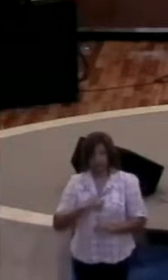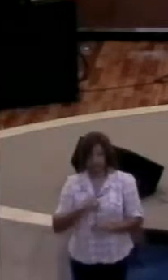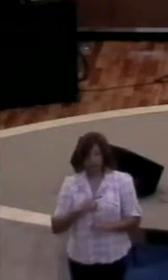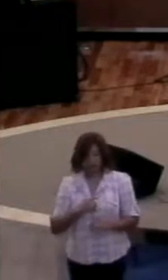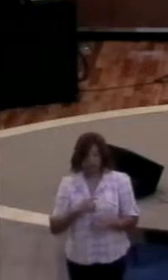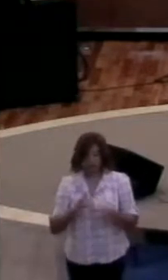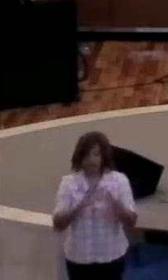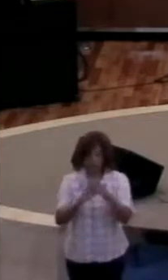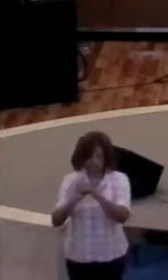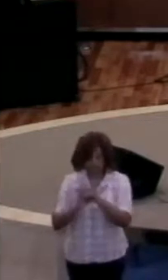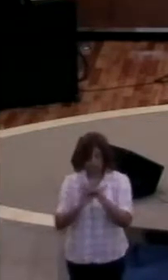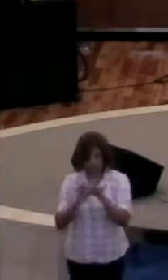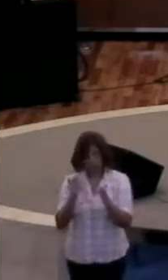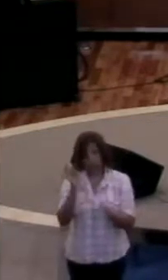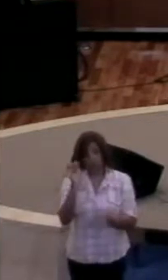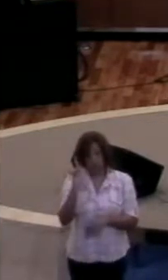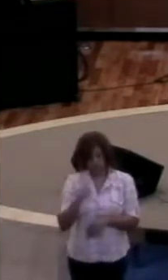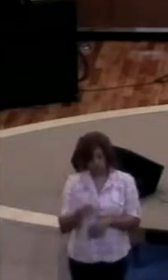fé. E